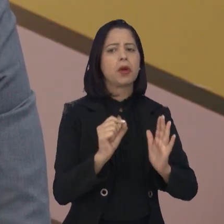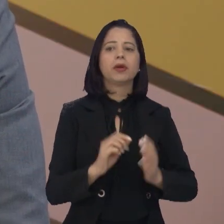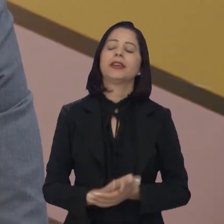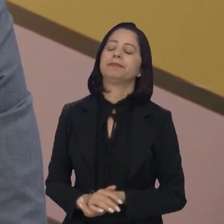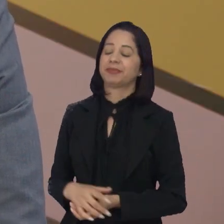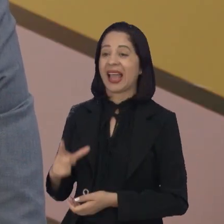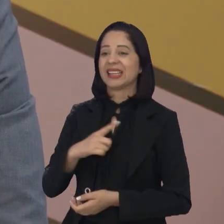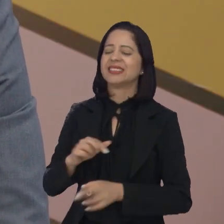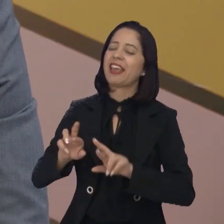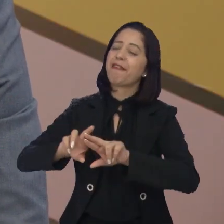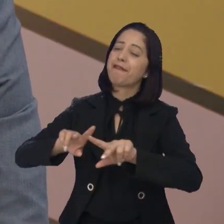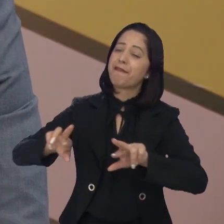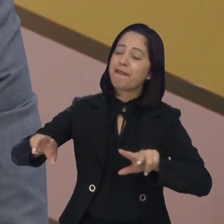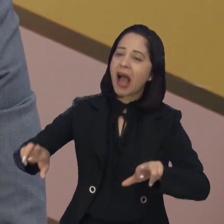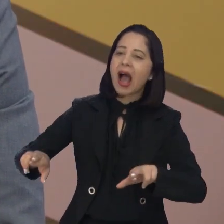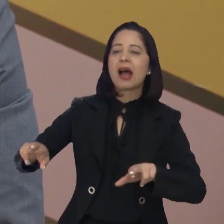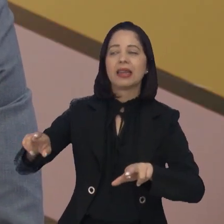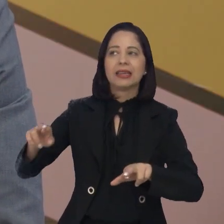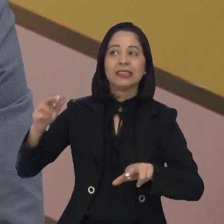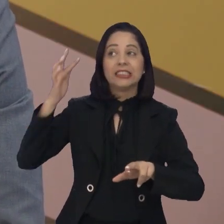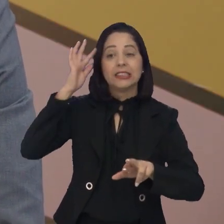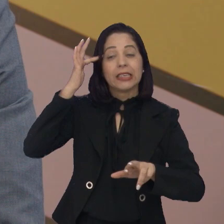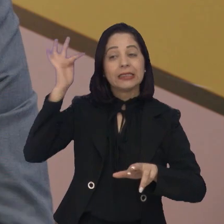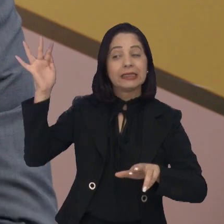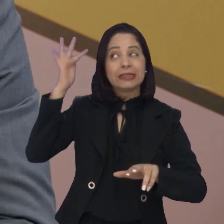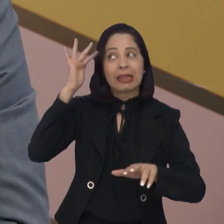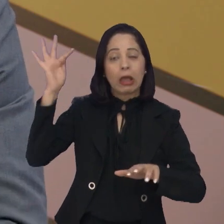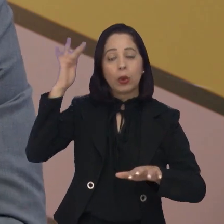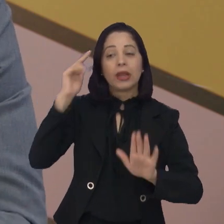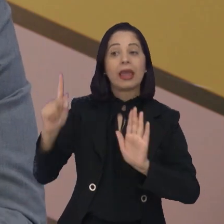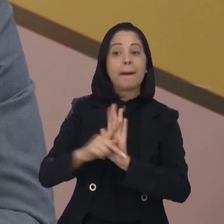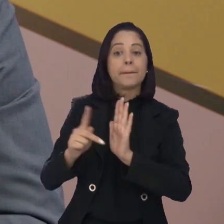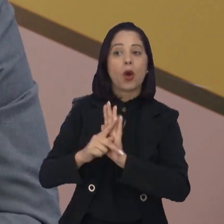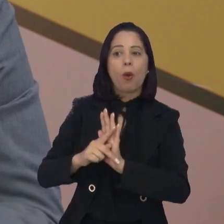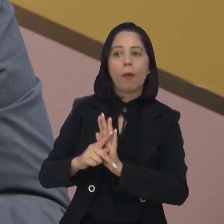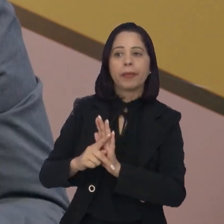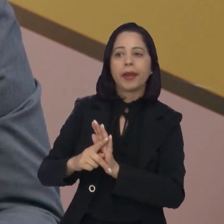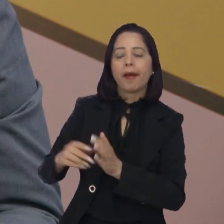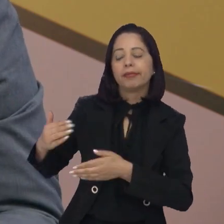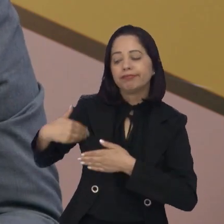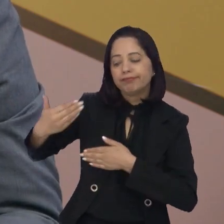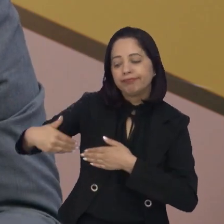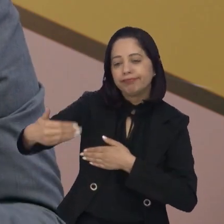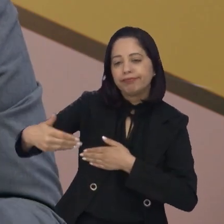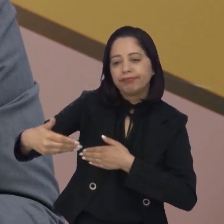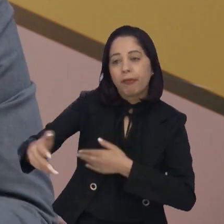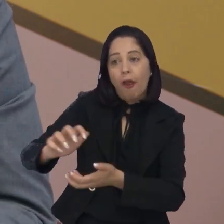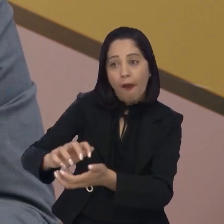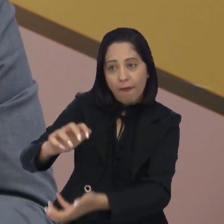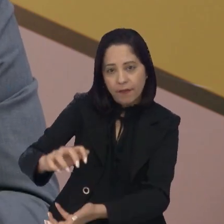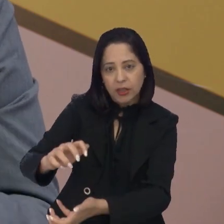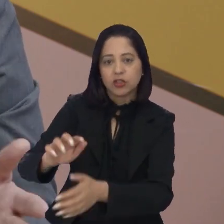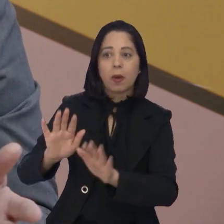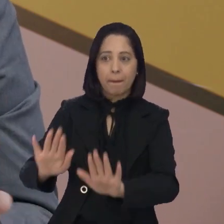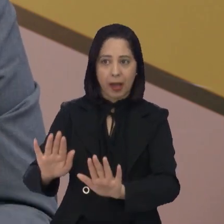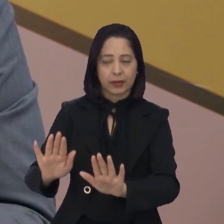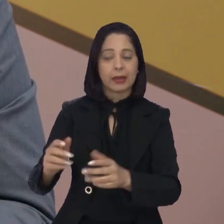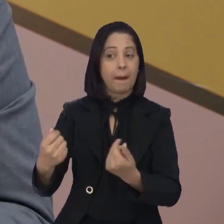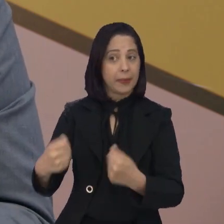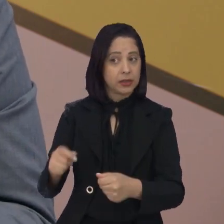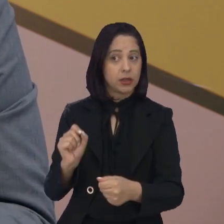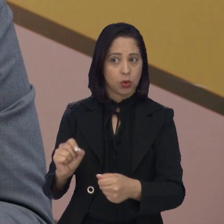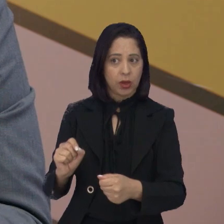envelhecimento, mas a principal que une todas elas é com relação ao estilo de vida que você leva durante a sua vida